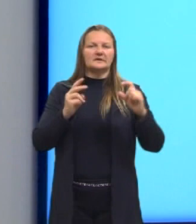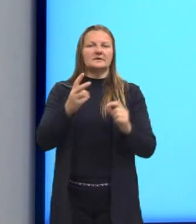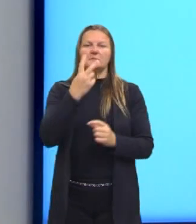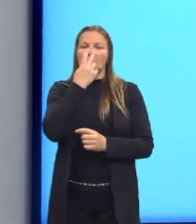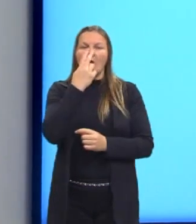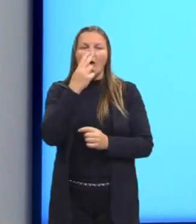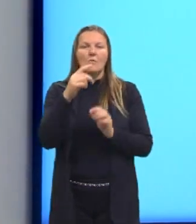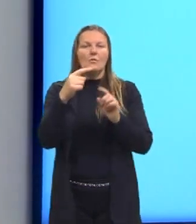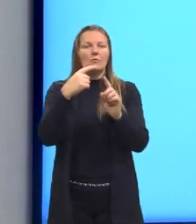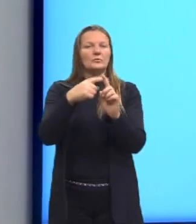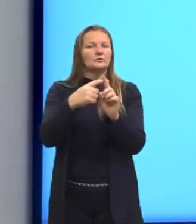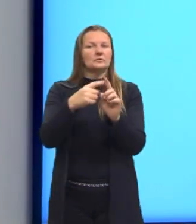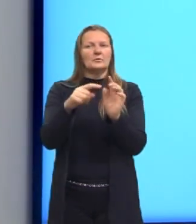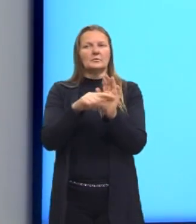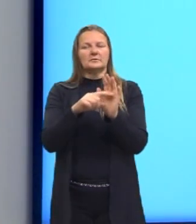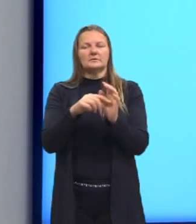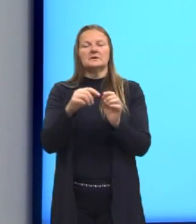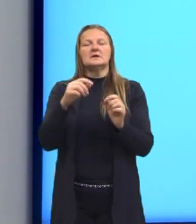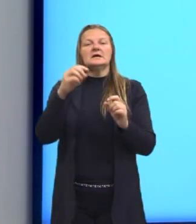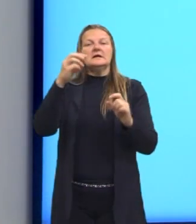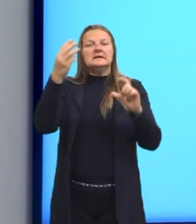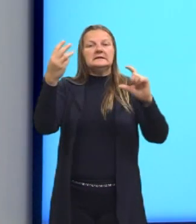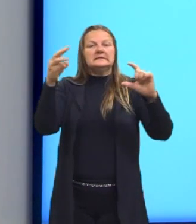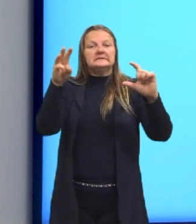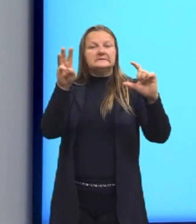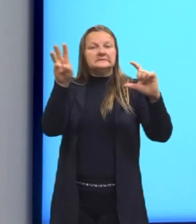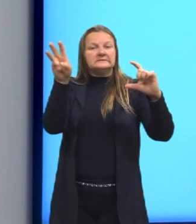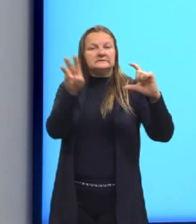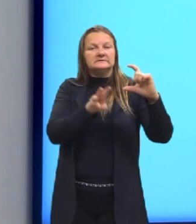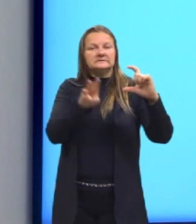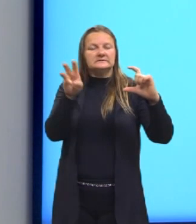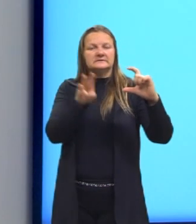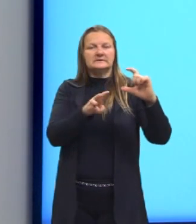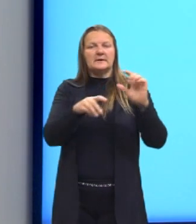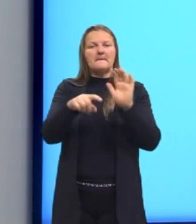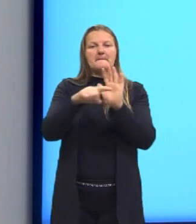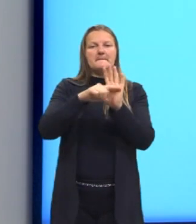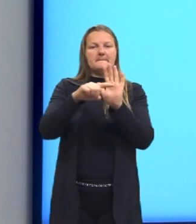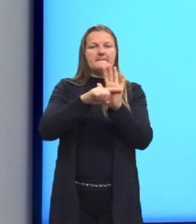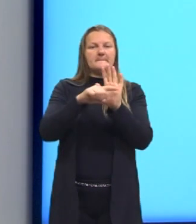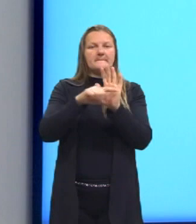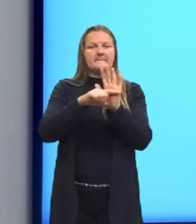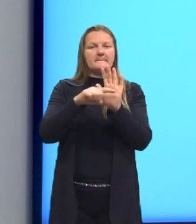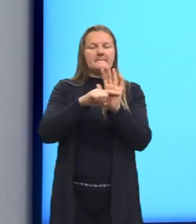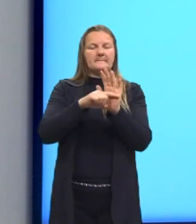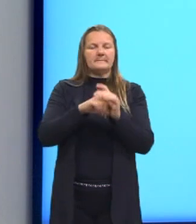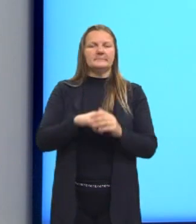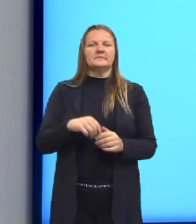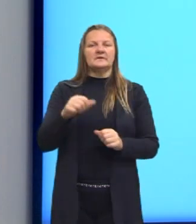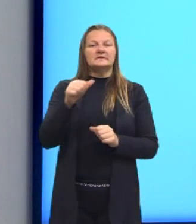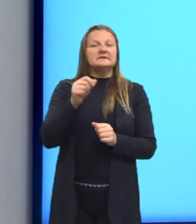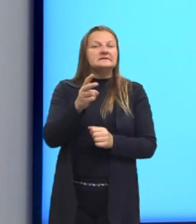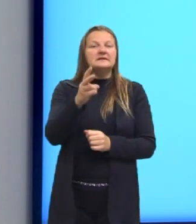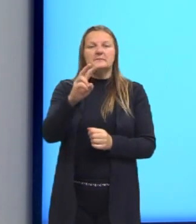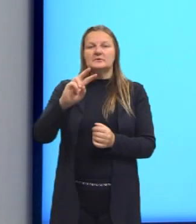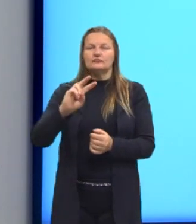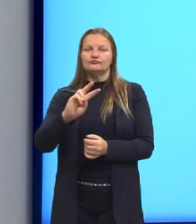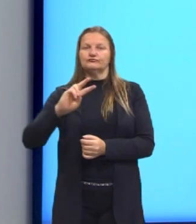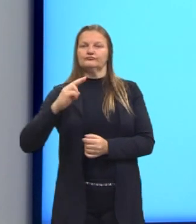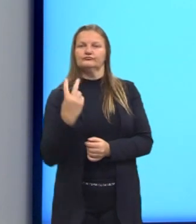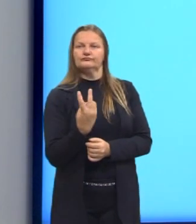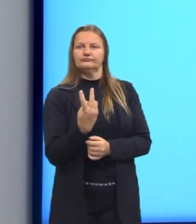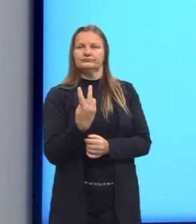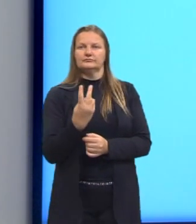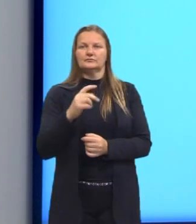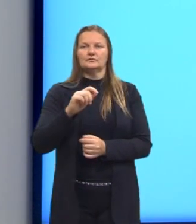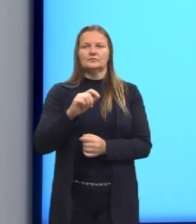diagonal secundária a gente sempre inverte o sinal. Então, a gente sempre coloca o menos antes, tá? Do produto.